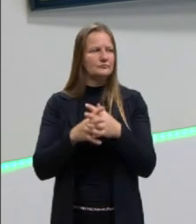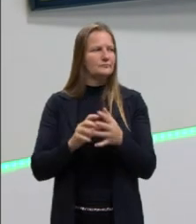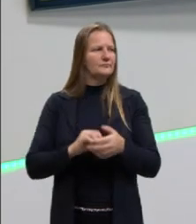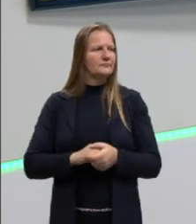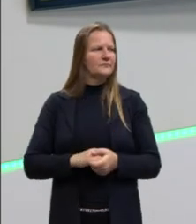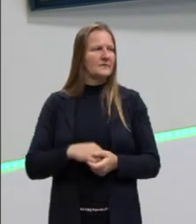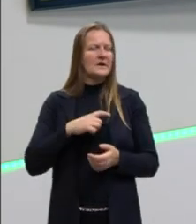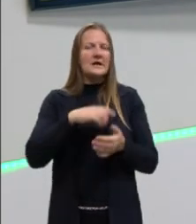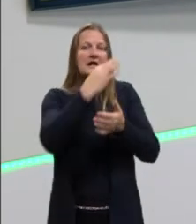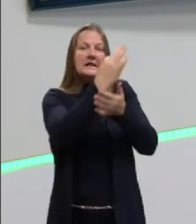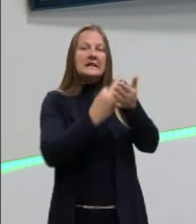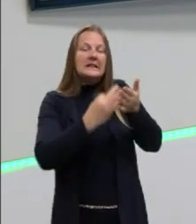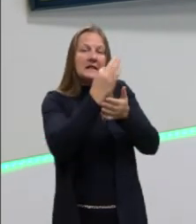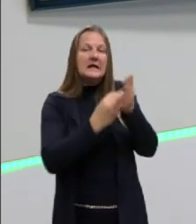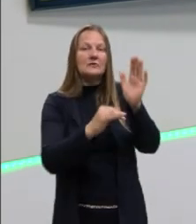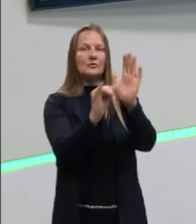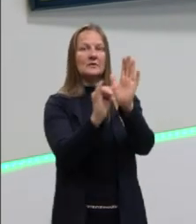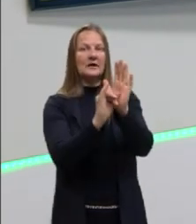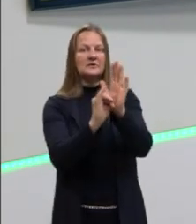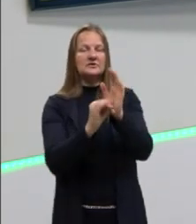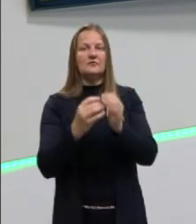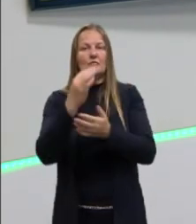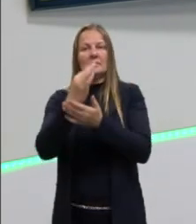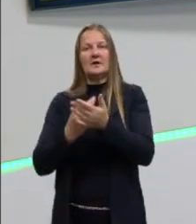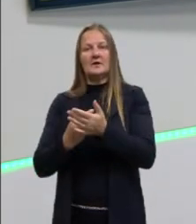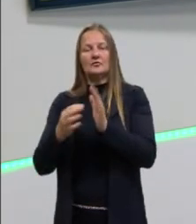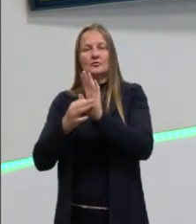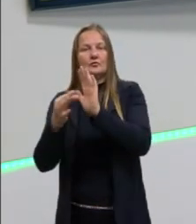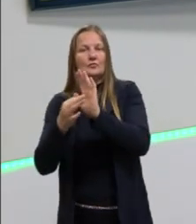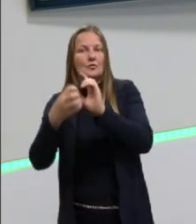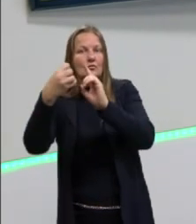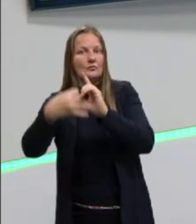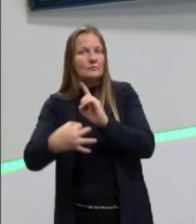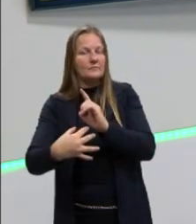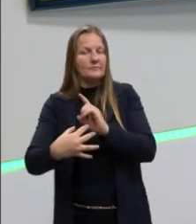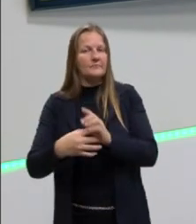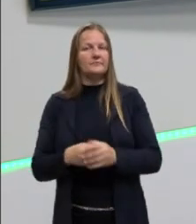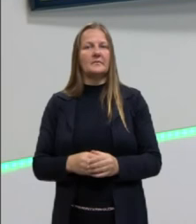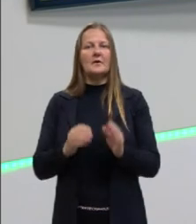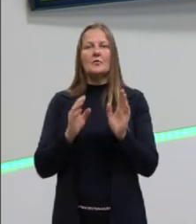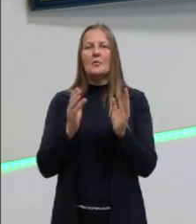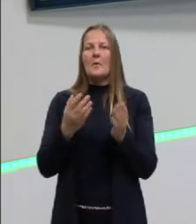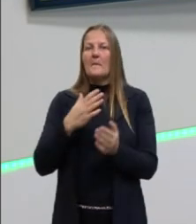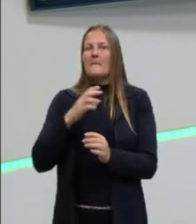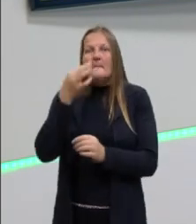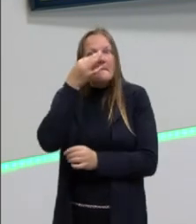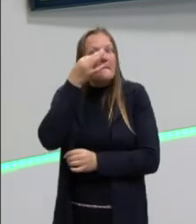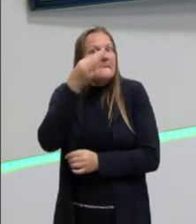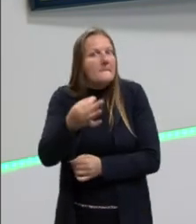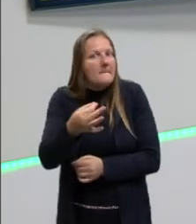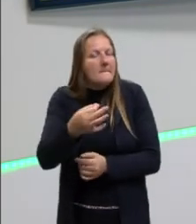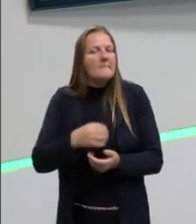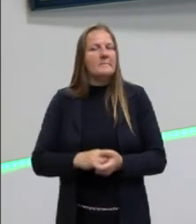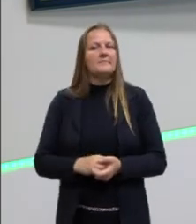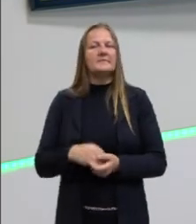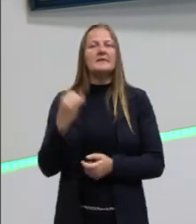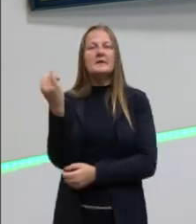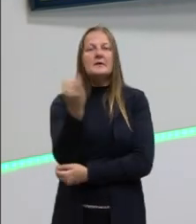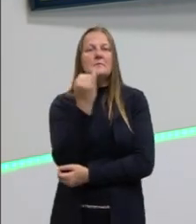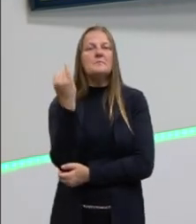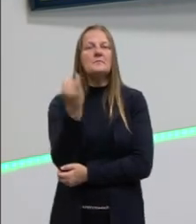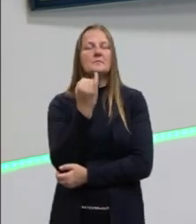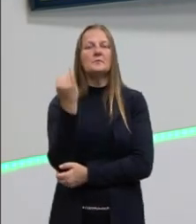texto narrativo com texto dissertativo argumentativo a gente fica bem ligado no quanto é